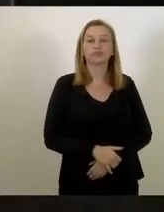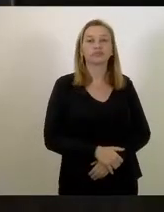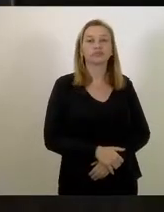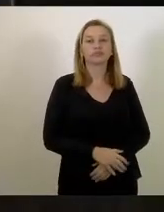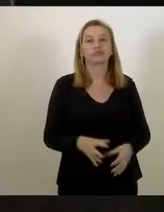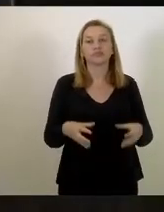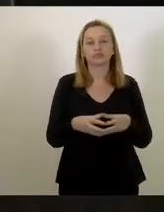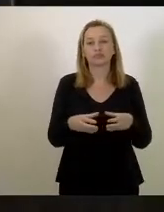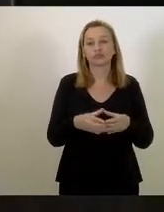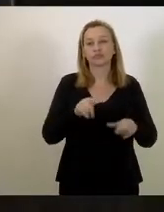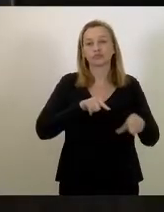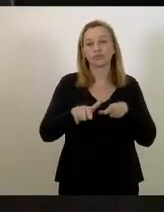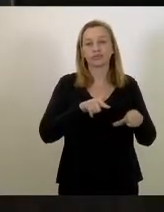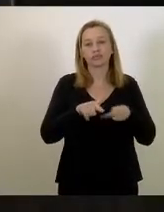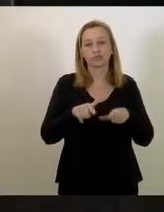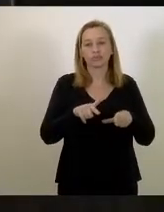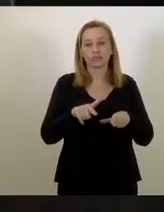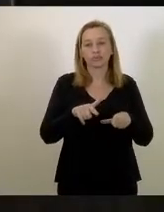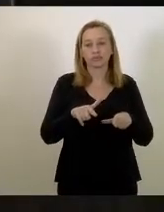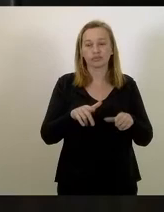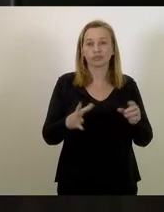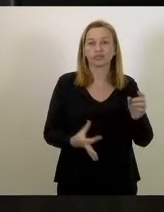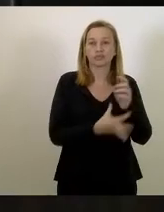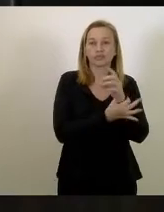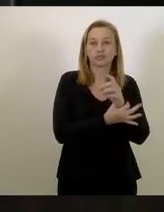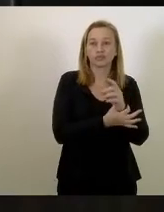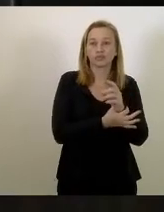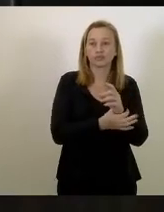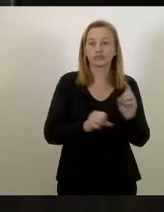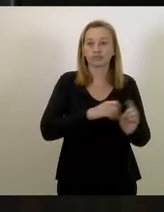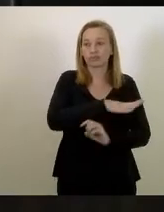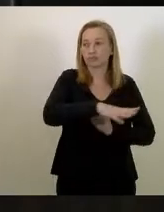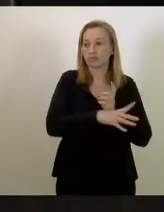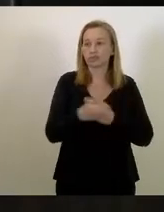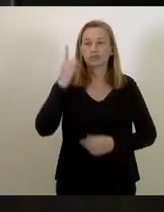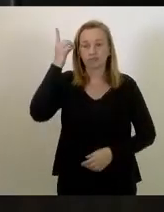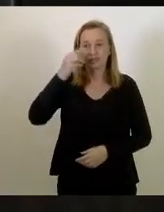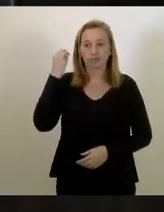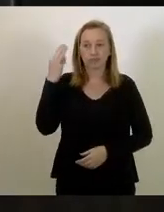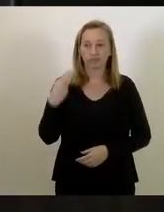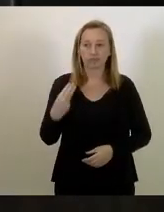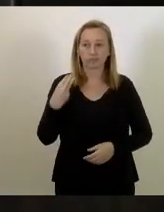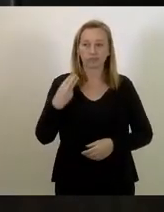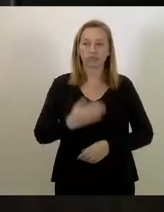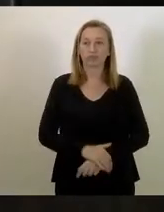comissão de trabalho de redação social e seguridade social deputada Mônica Francisco